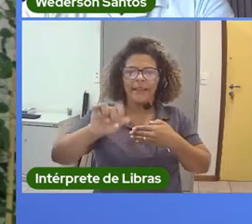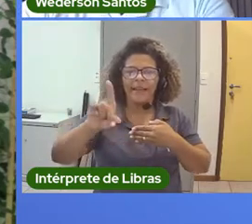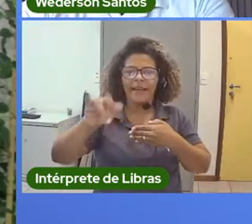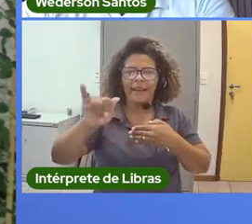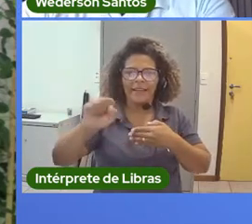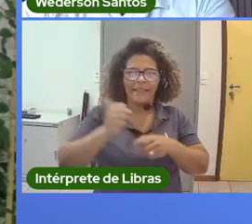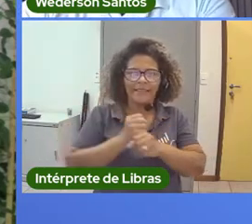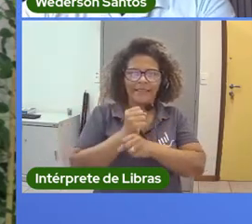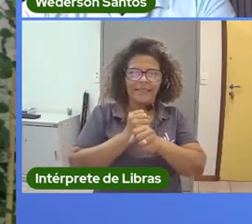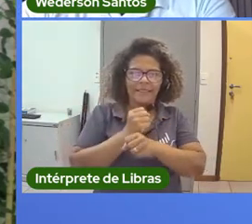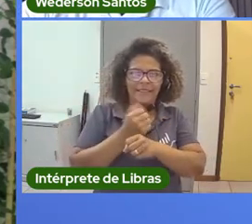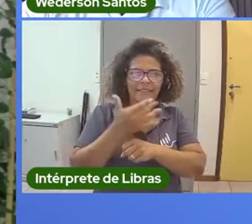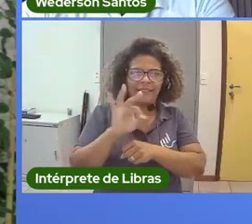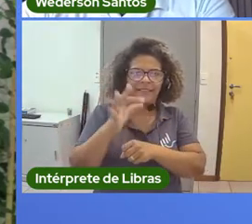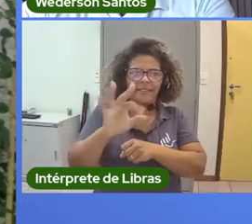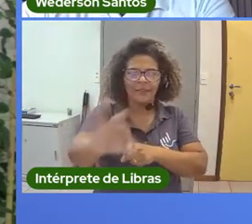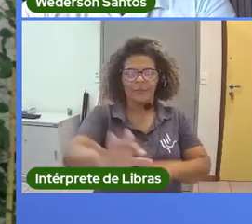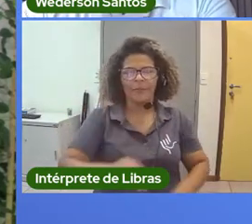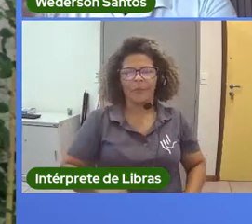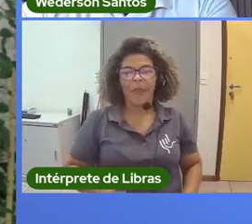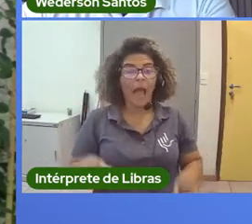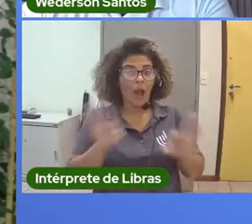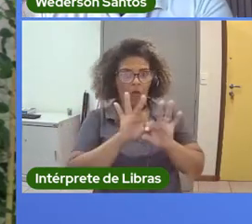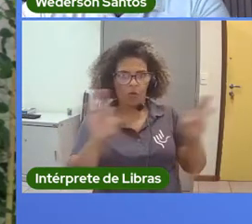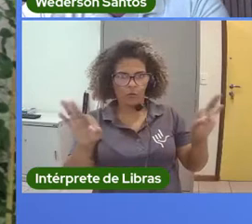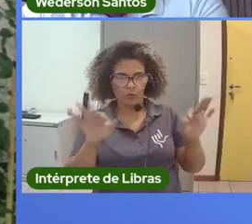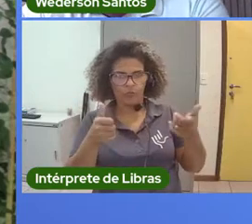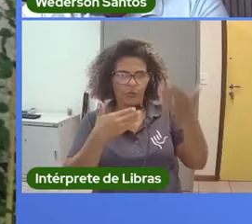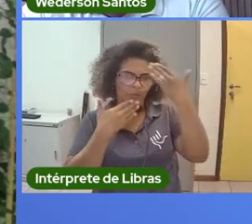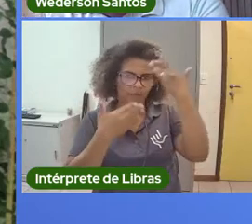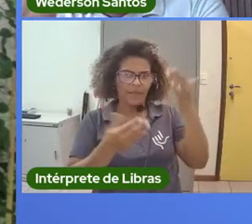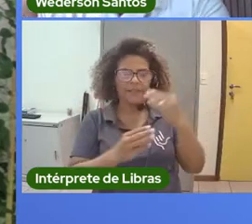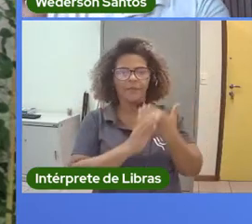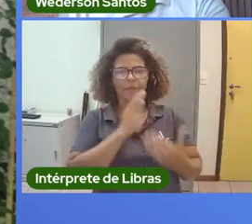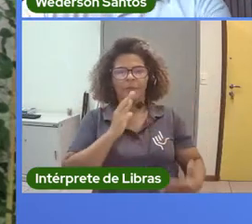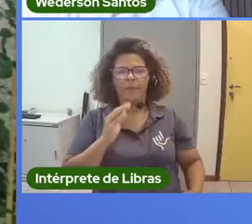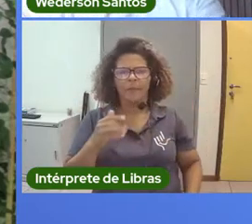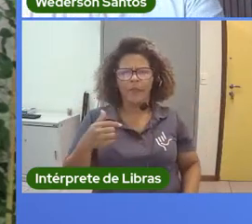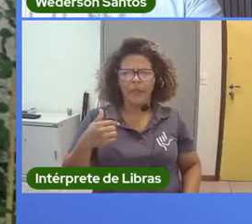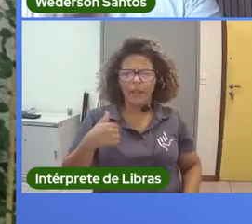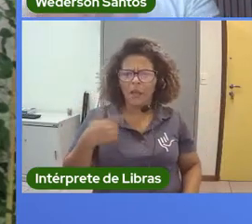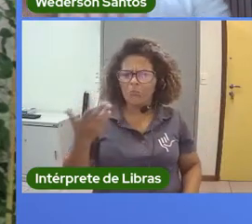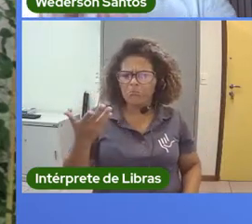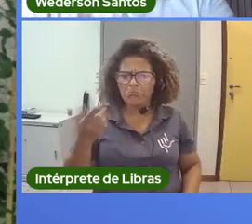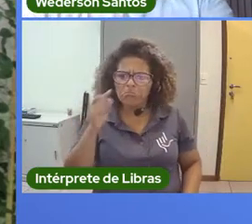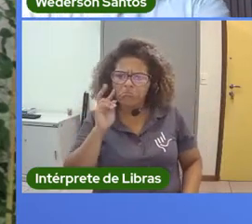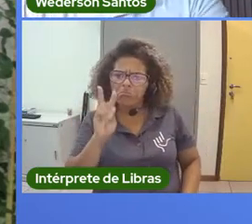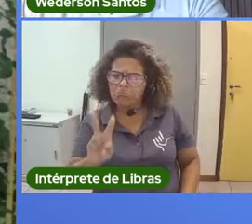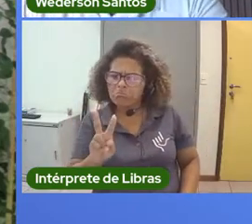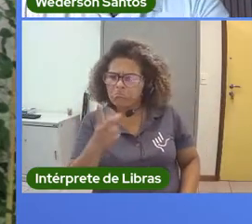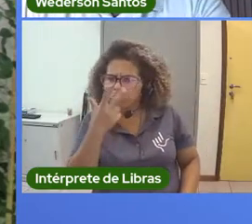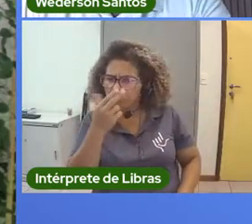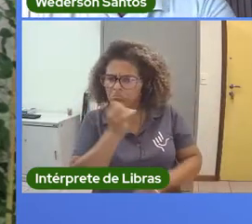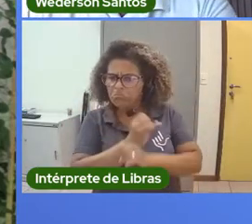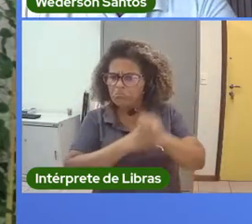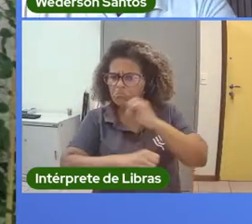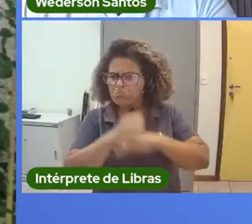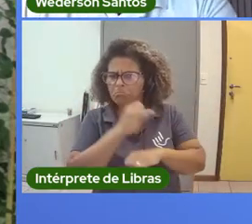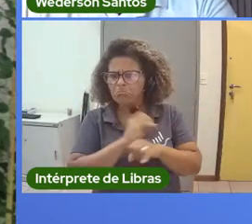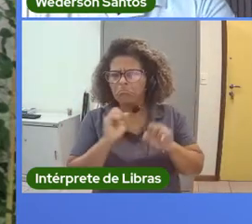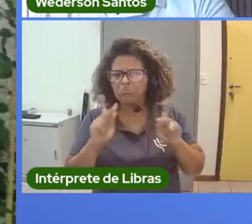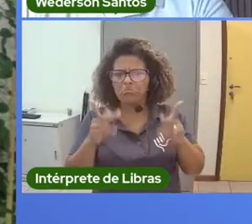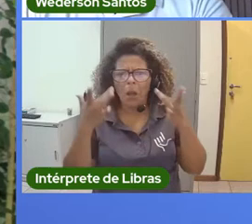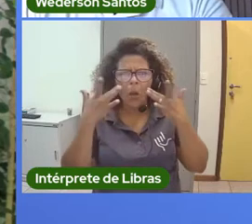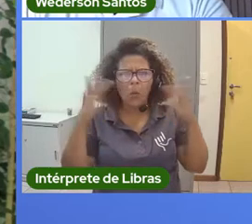dos próximos anos aí, né? Ah, ótimo. Bom, não sei o que é, eu conferi aqui, parece que está tudo ok com a internet. Vamos seguir, então, não sei o que pode